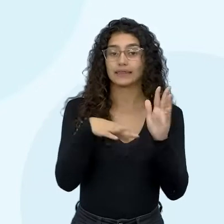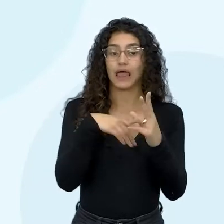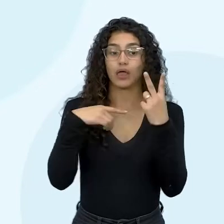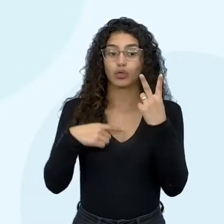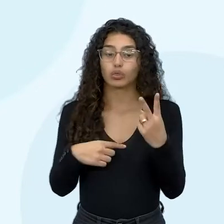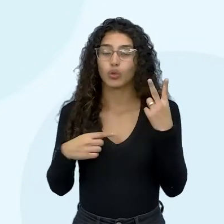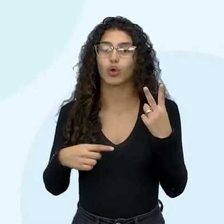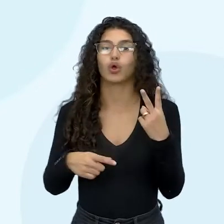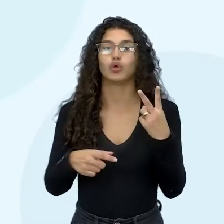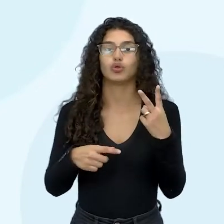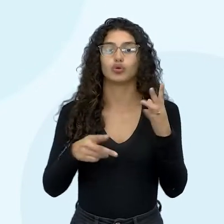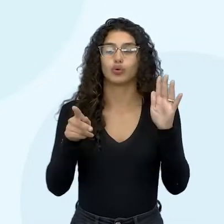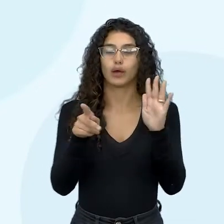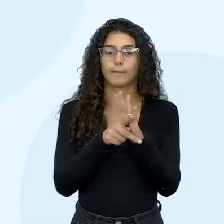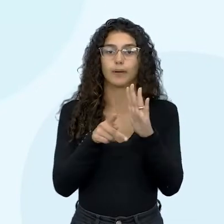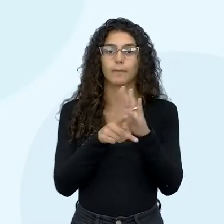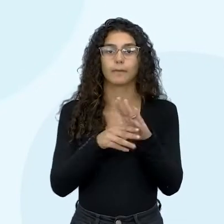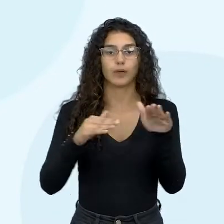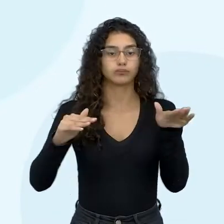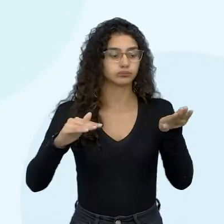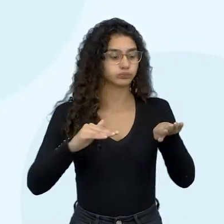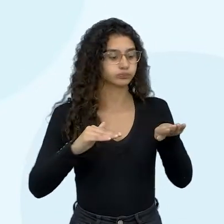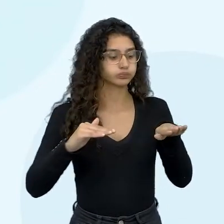de garagem, tá?